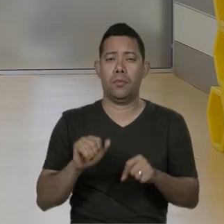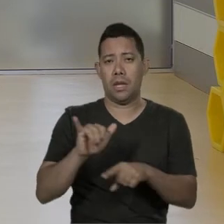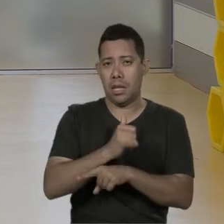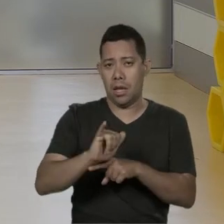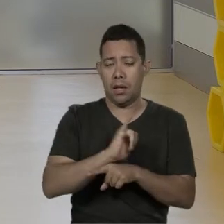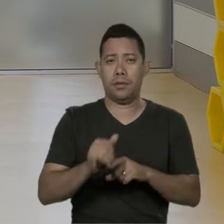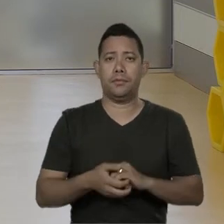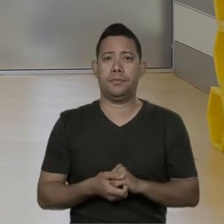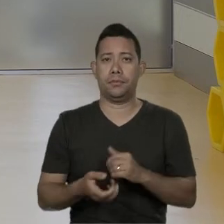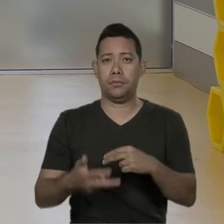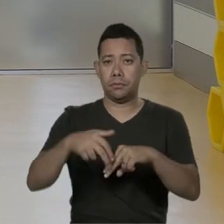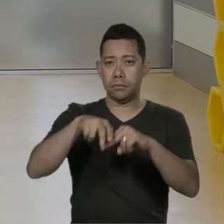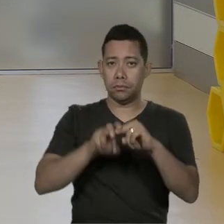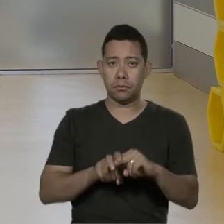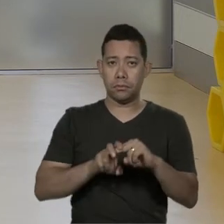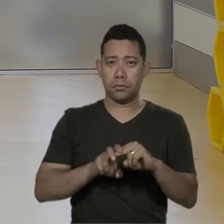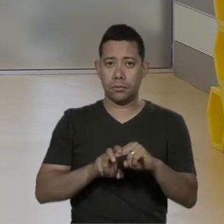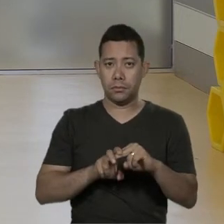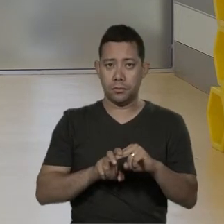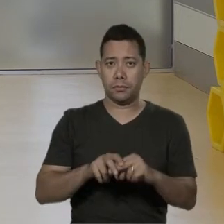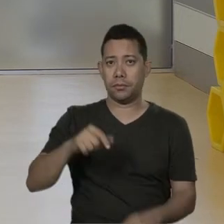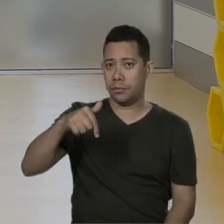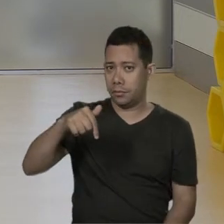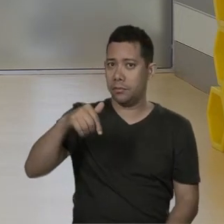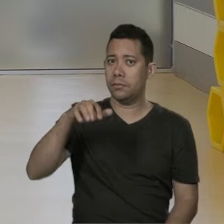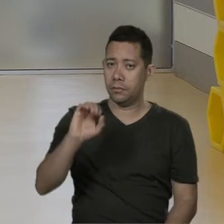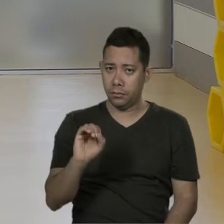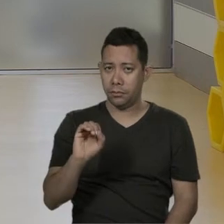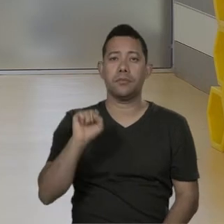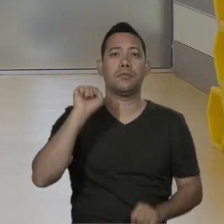Vamos sentar. Mantenho 70 RPMs.